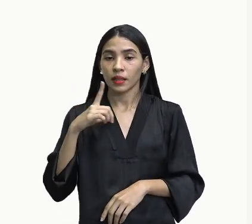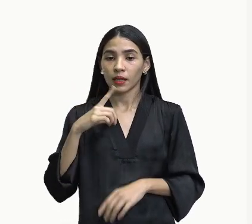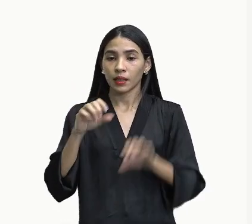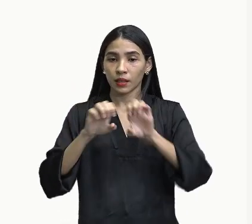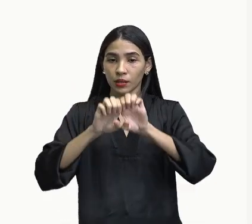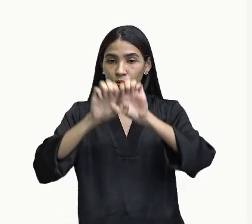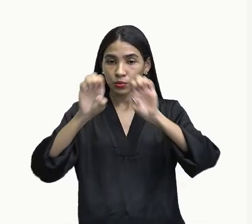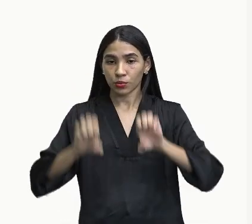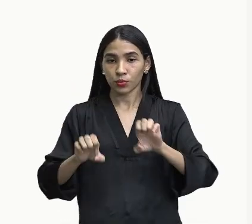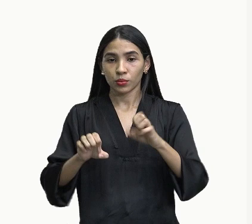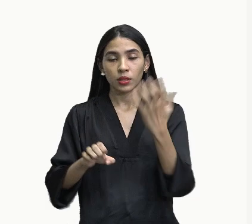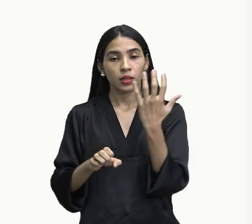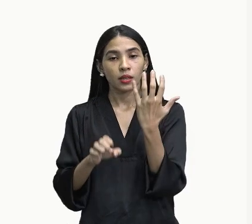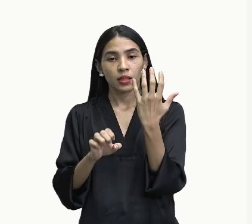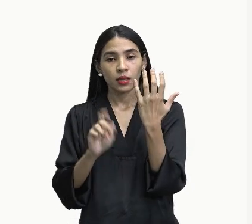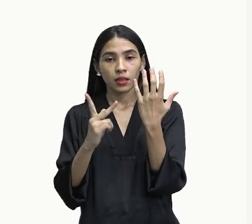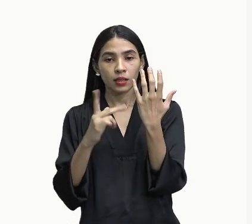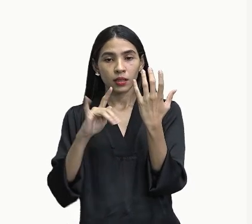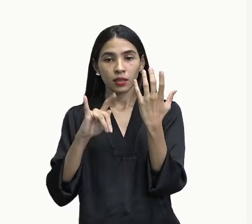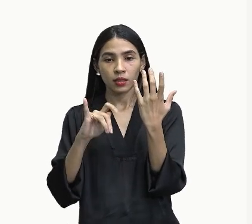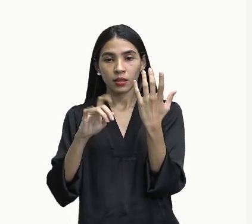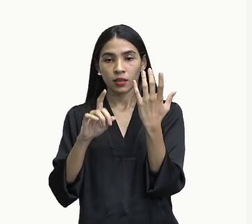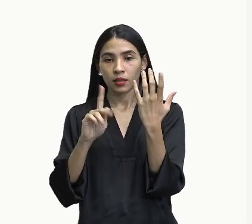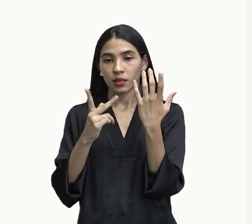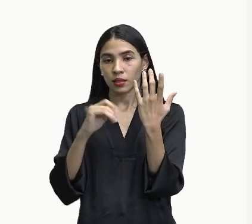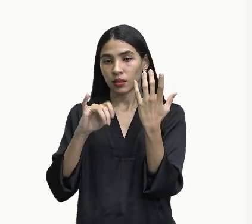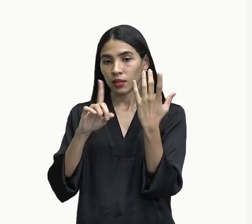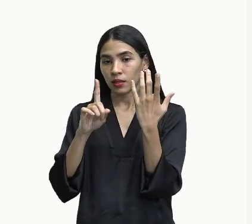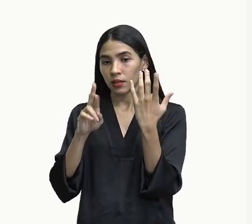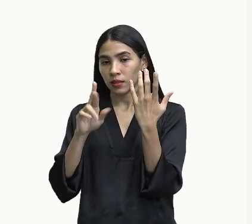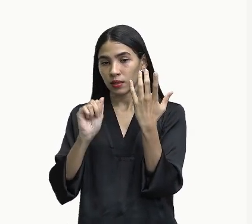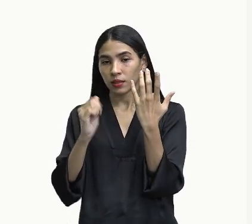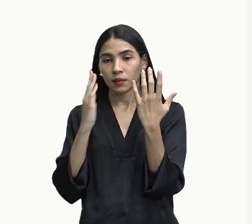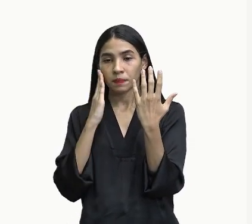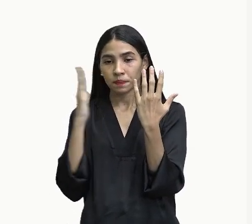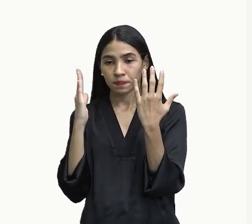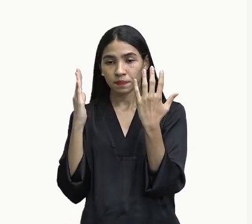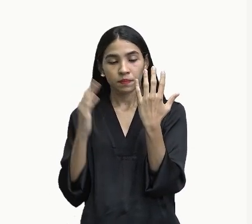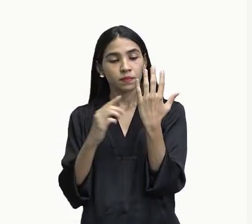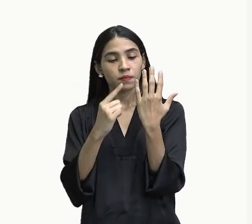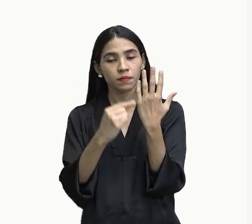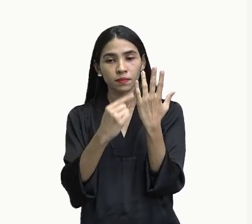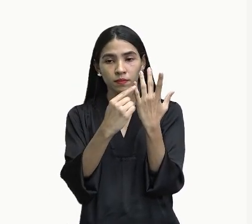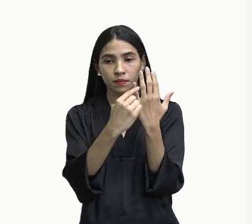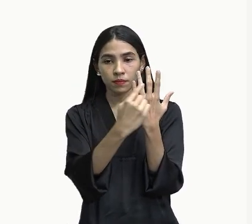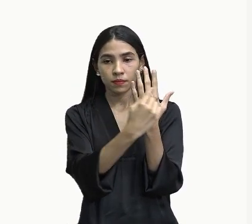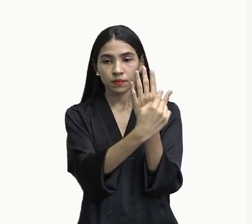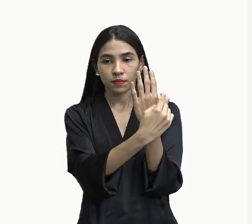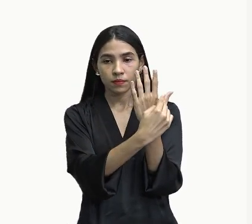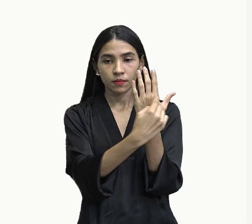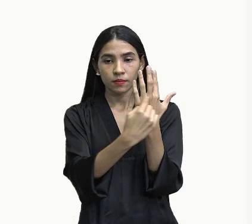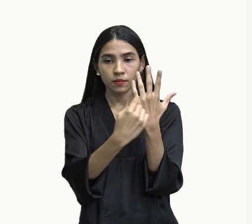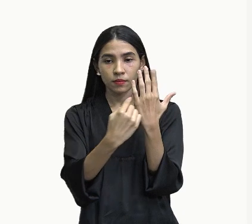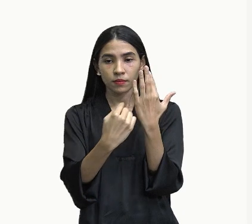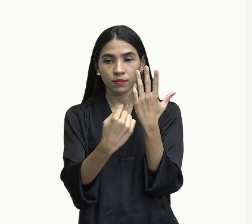hidra adulta. Um brotinho começa a nascer aqui. Ele se desenvolve nesse